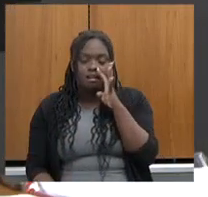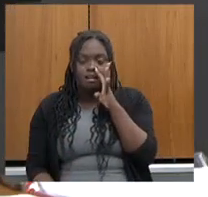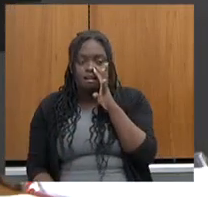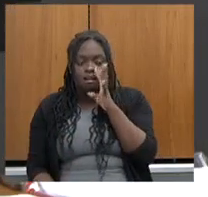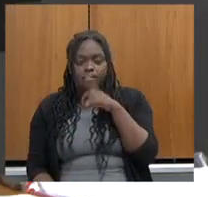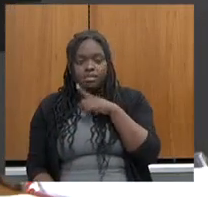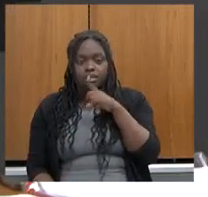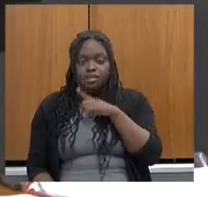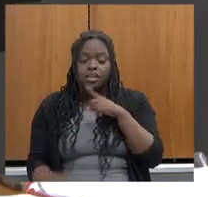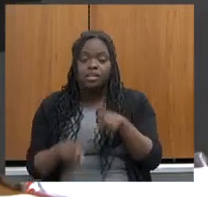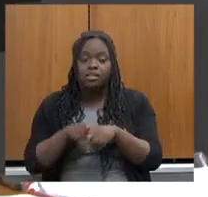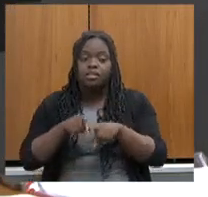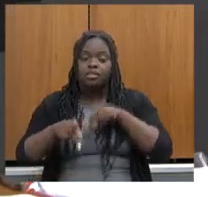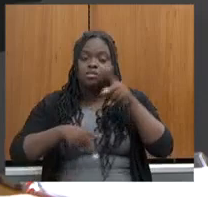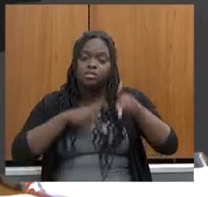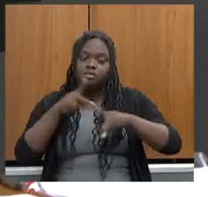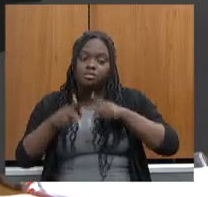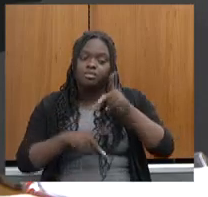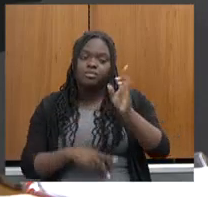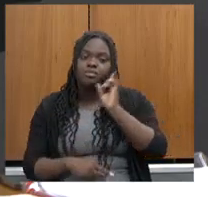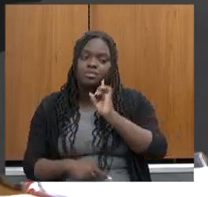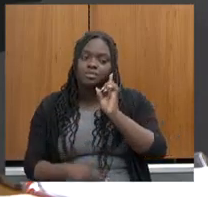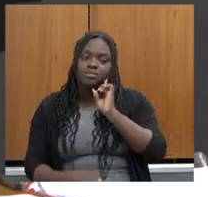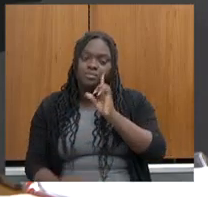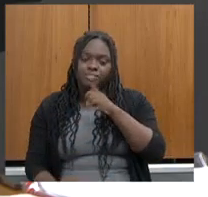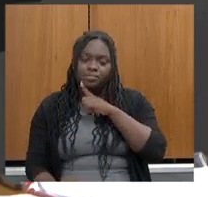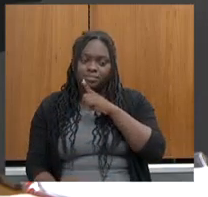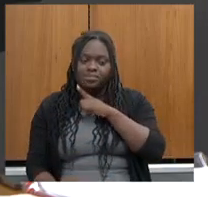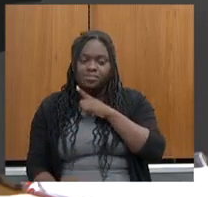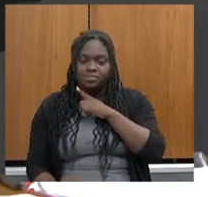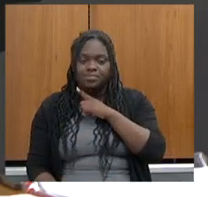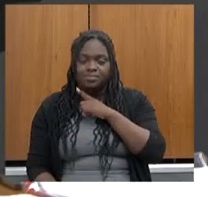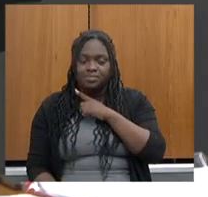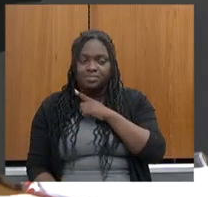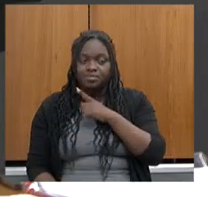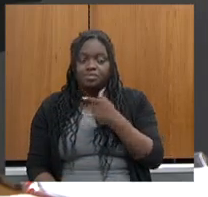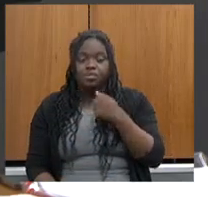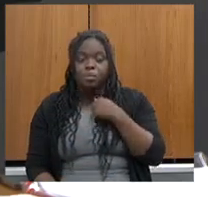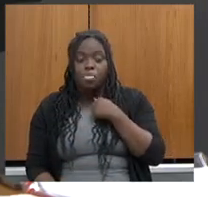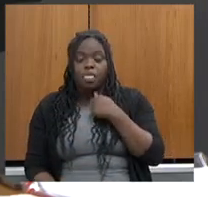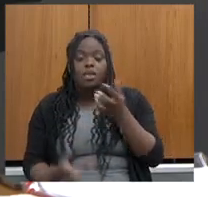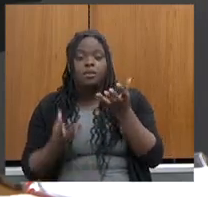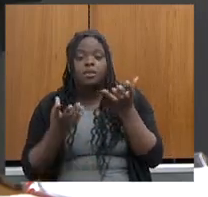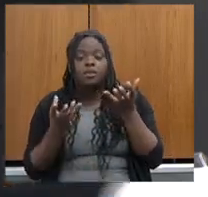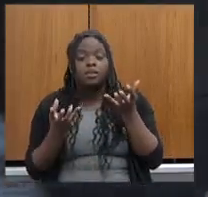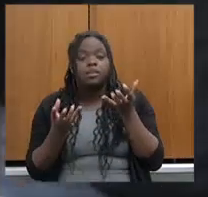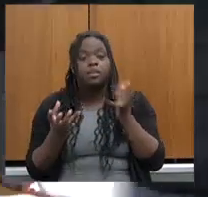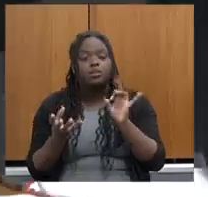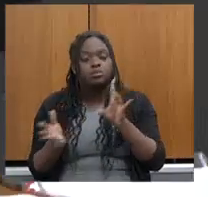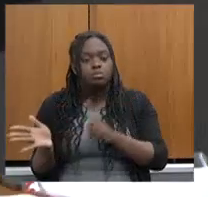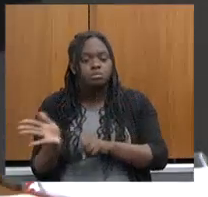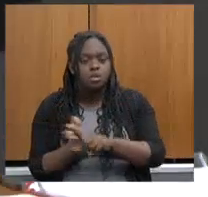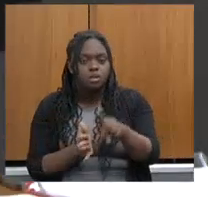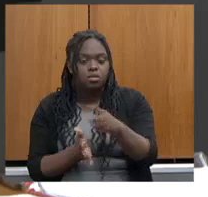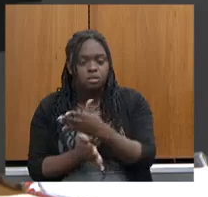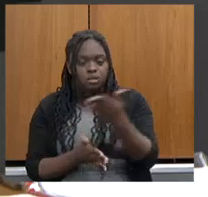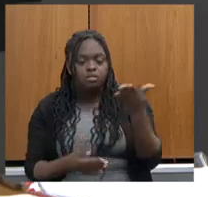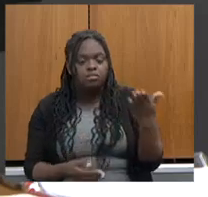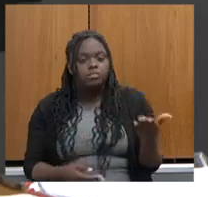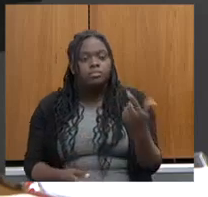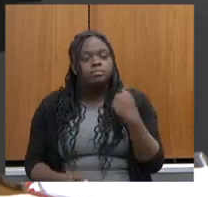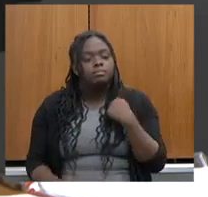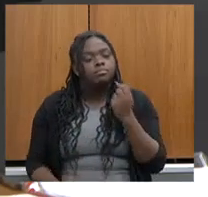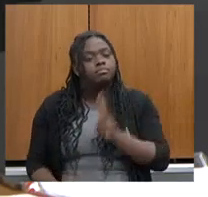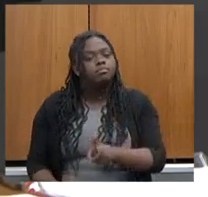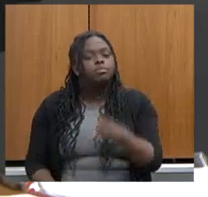e que a população de Minas Gerais tem eu fico só quero deixar uma pergunta aqui que eu fico